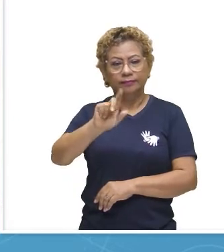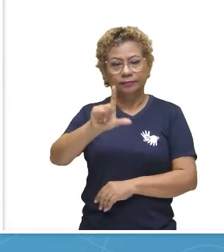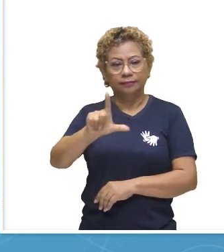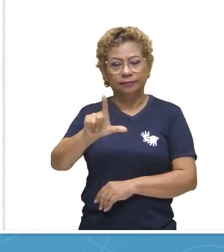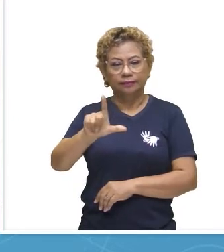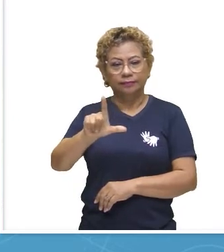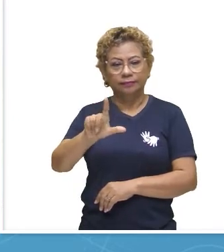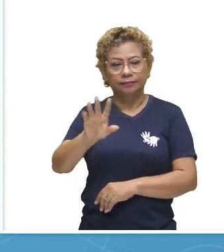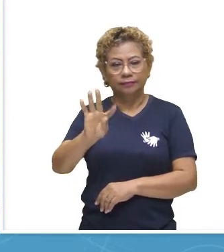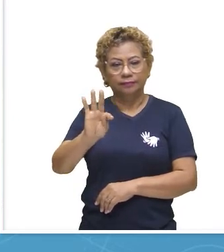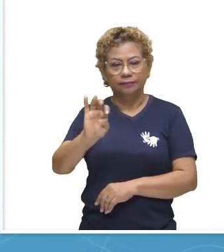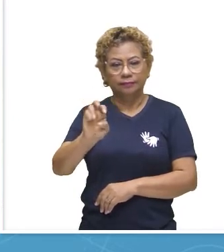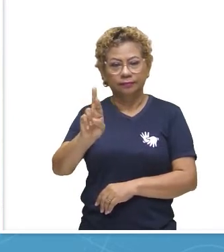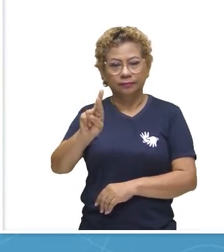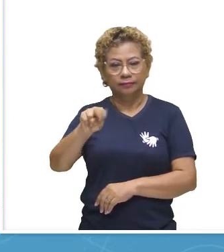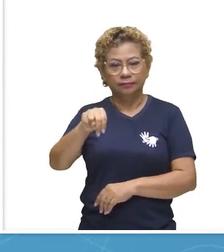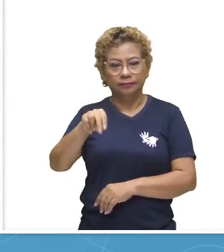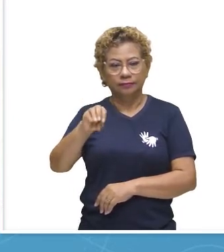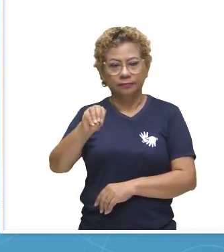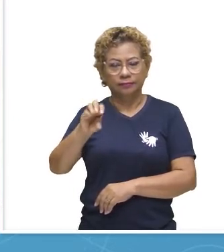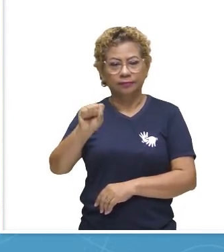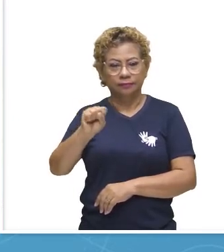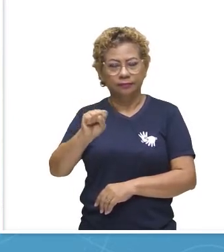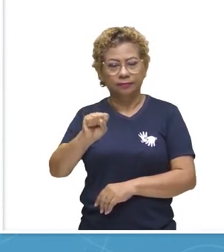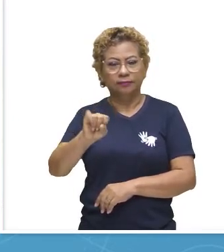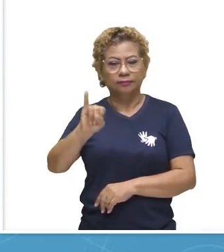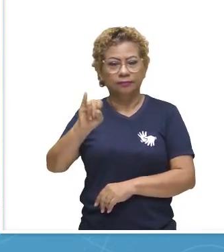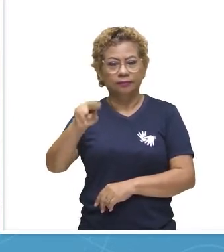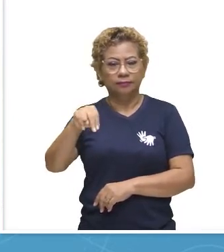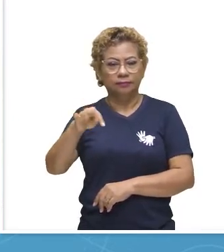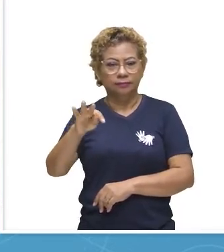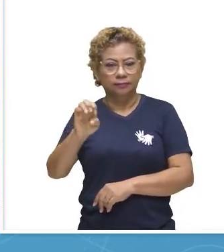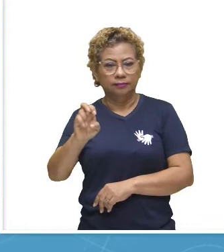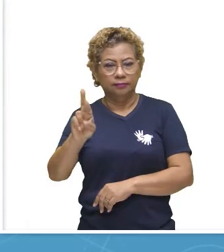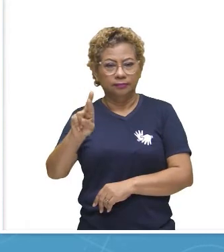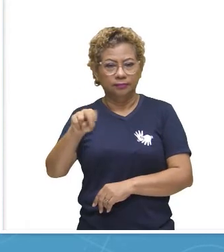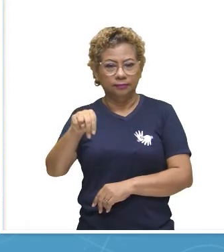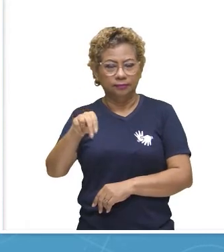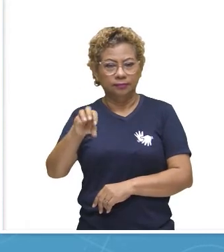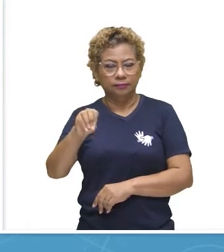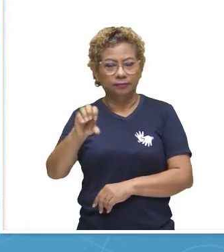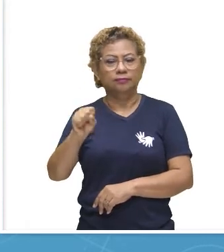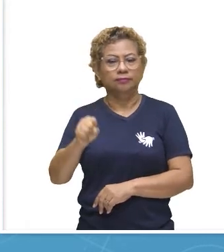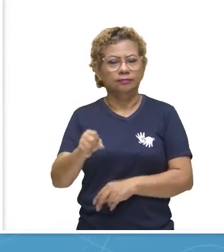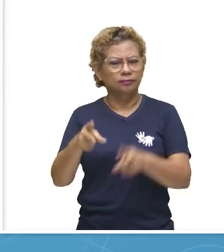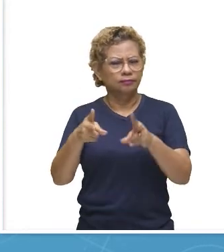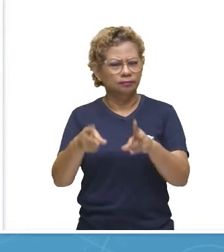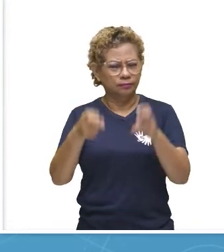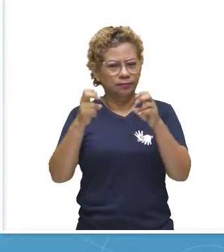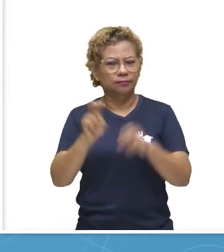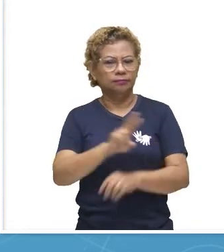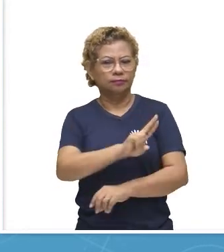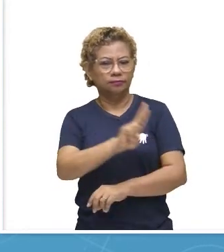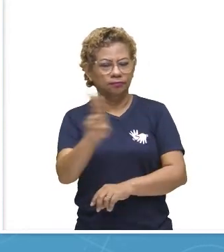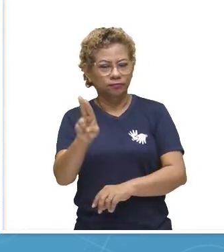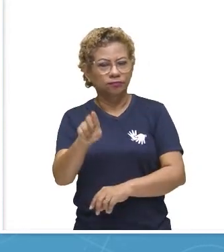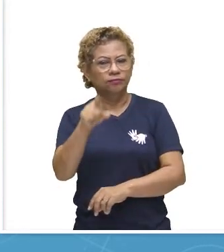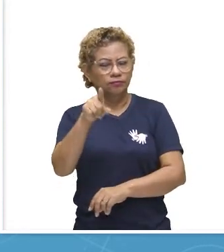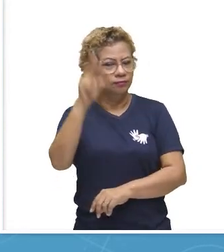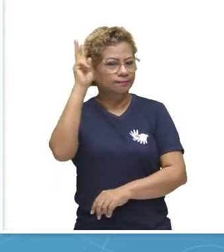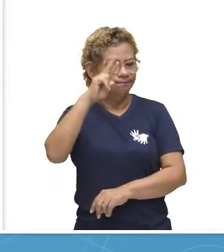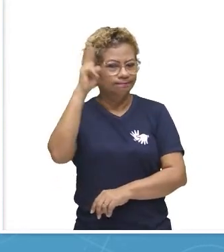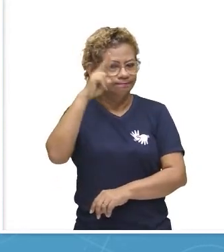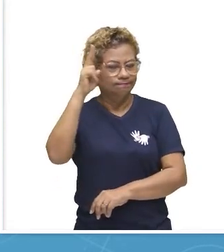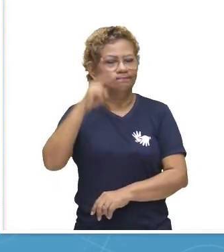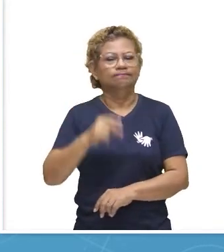ângulos são alternos internos. Então, pelo nome, interno, você já sabe que está